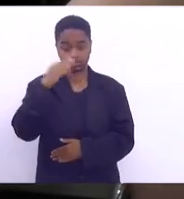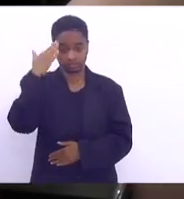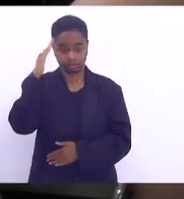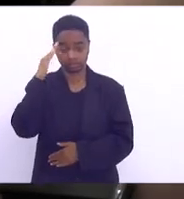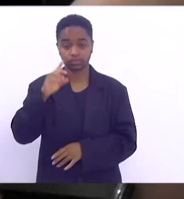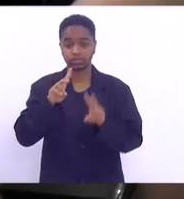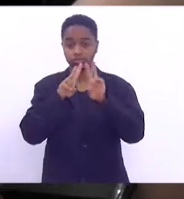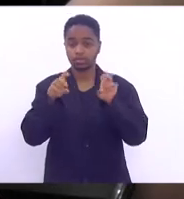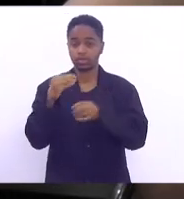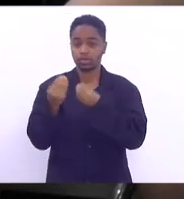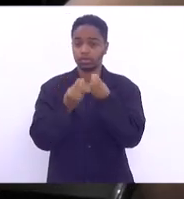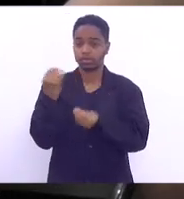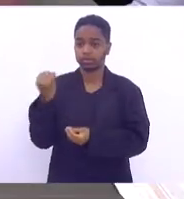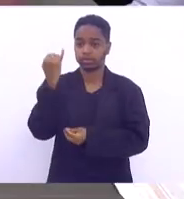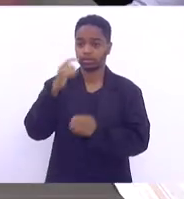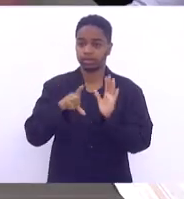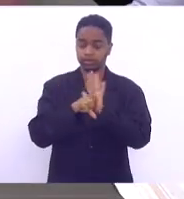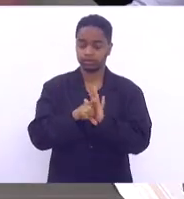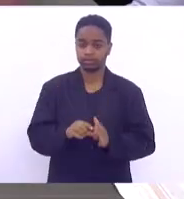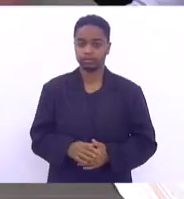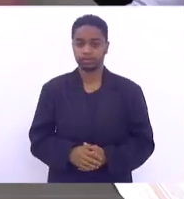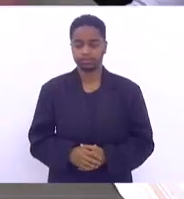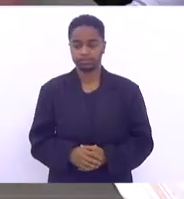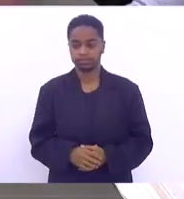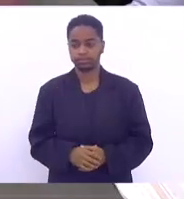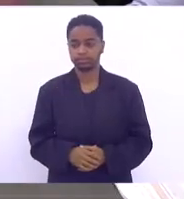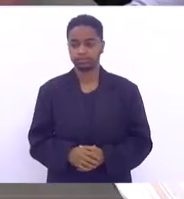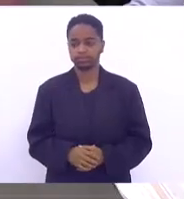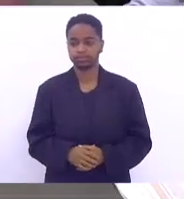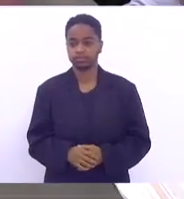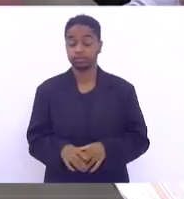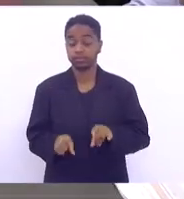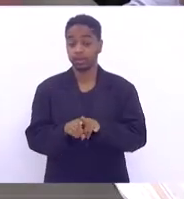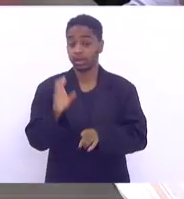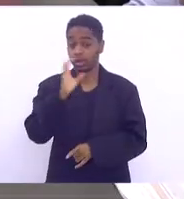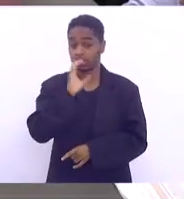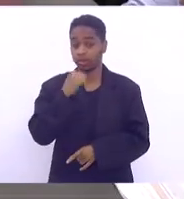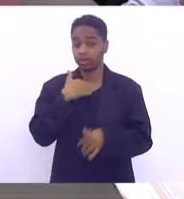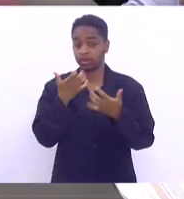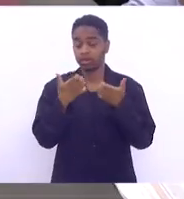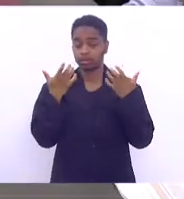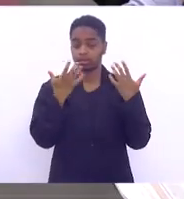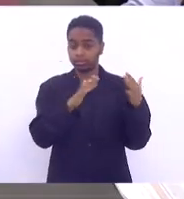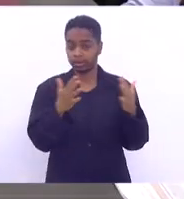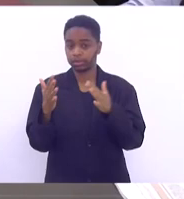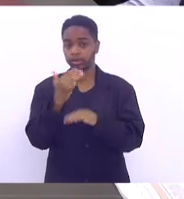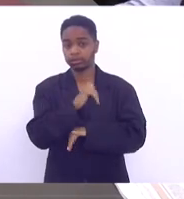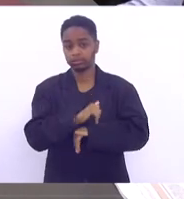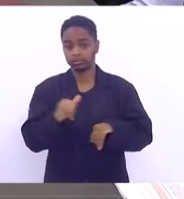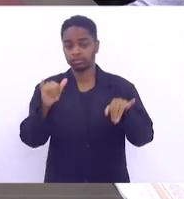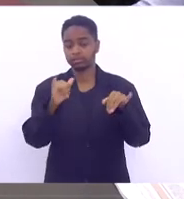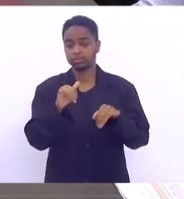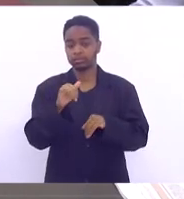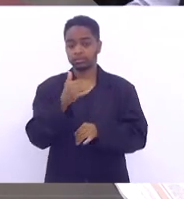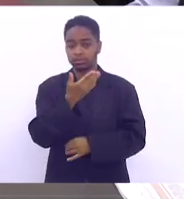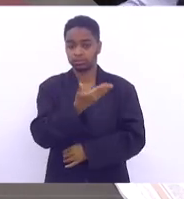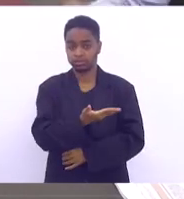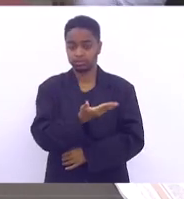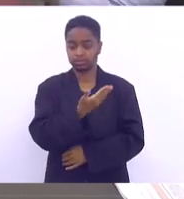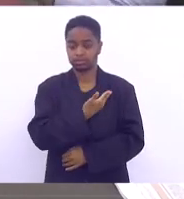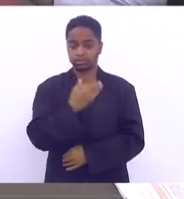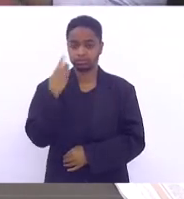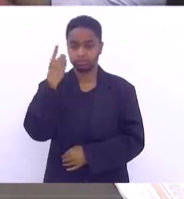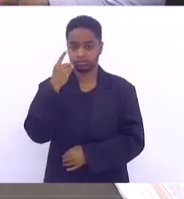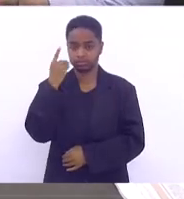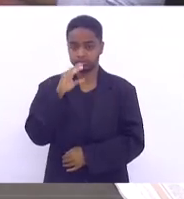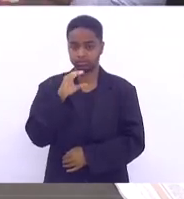Obrigado, presidente. Presidente. Deputada Verônica. Não, muito rapidamente, parabenizar a iniciativa do colega